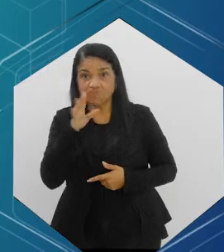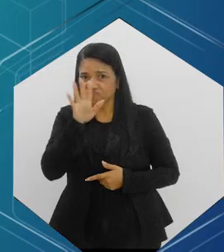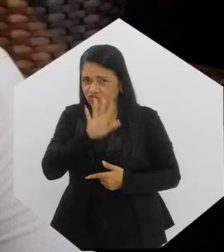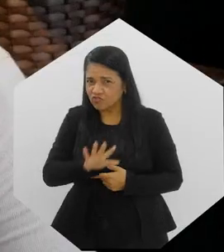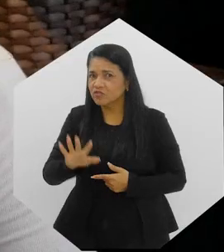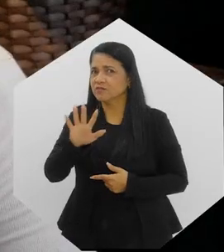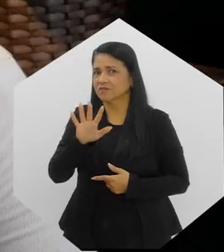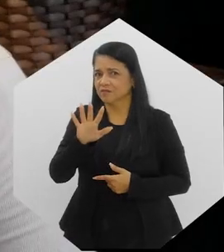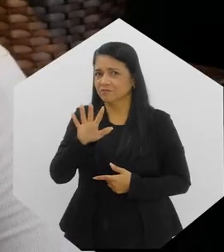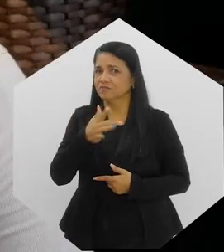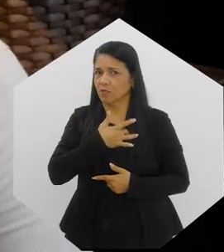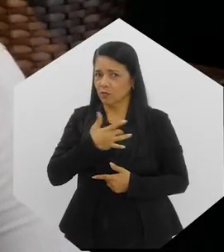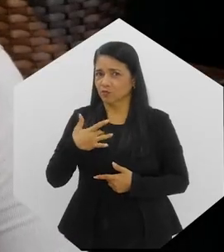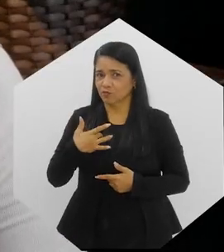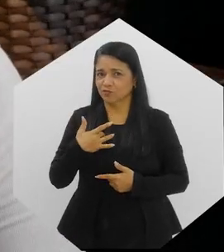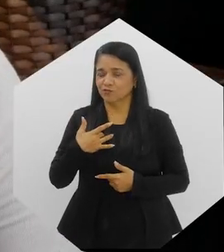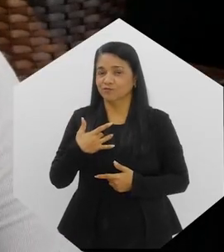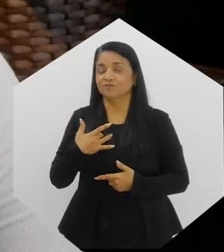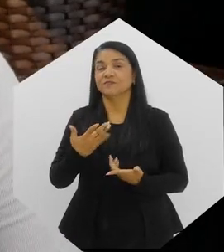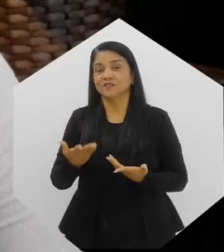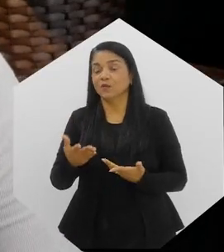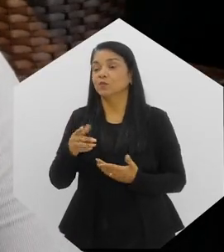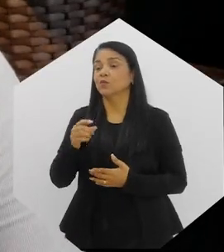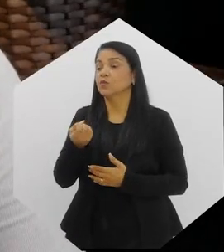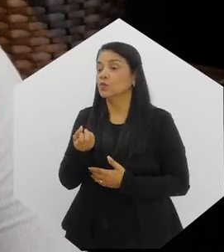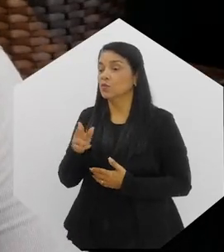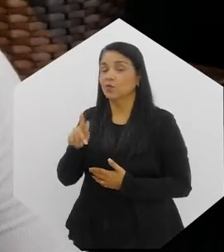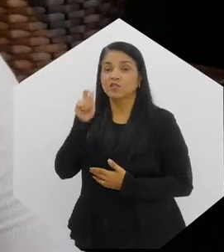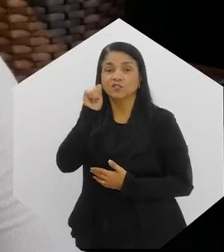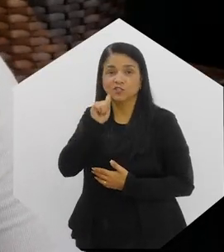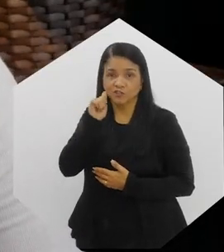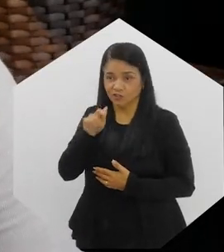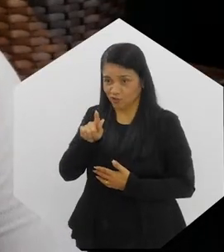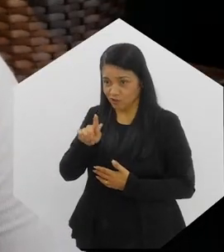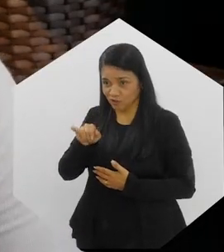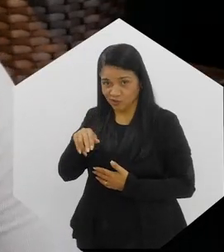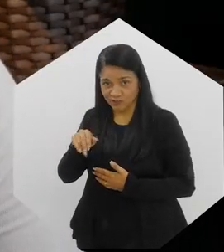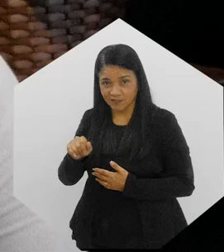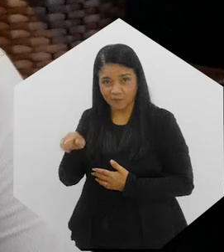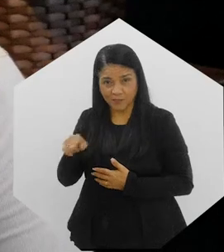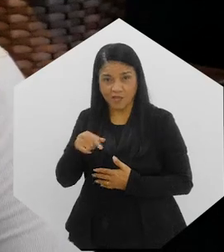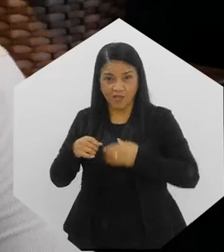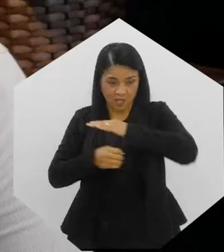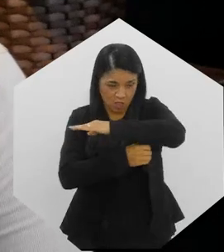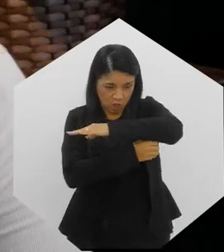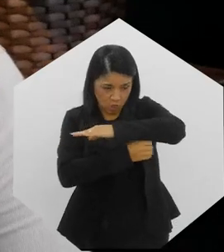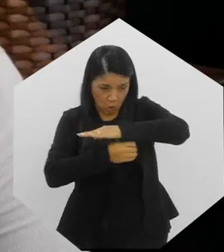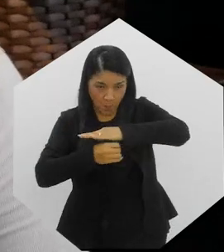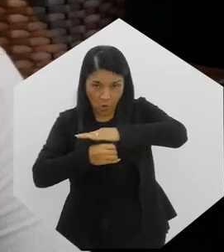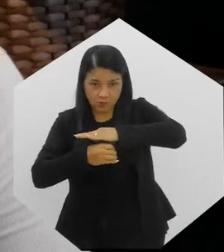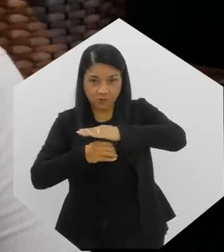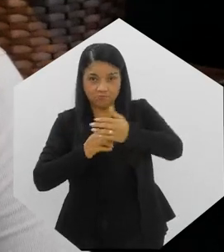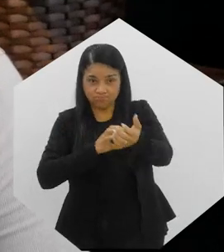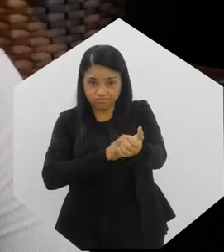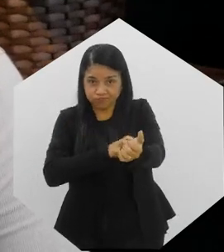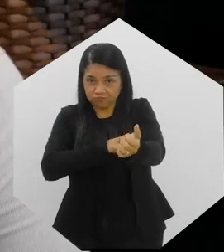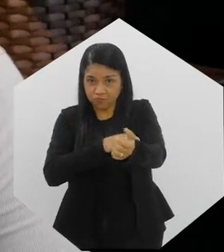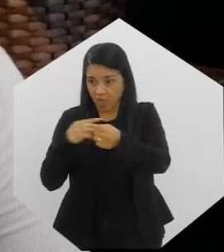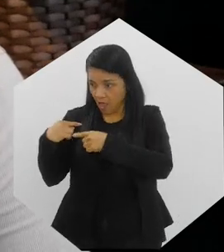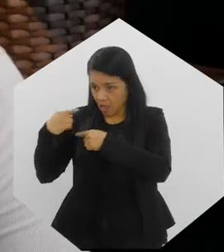de uma forma geral, né, doutor? Antes da gente ir para o próximo bloco, doutora Gina, só uma última pergunta. A trombose, ela é